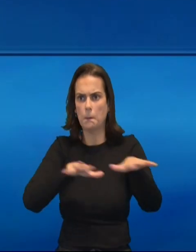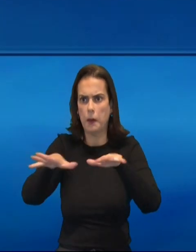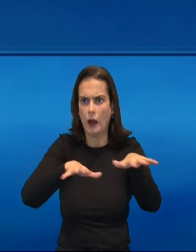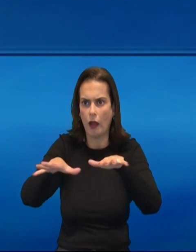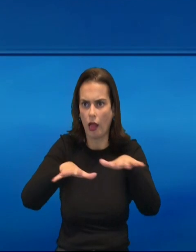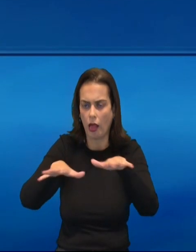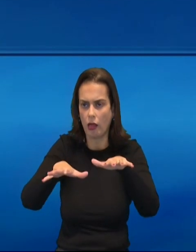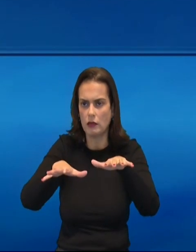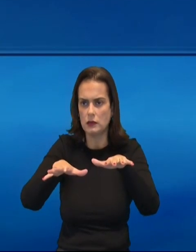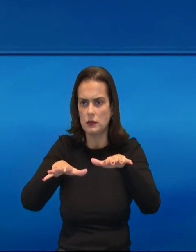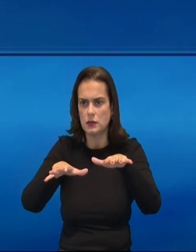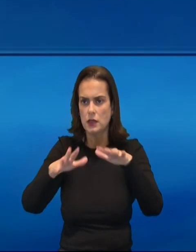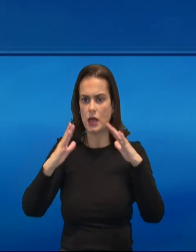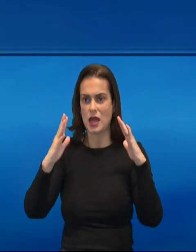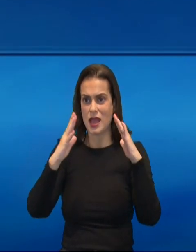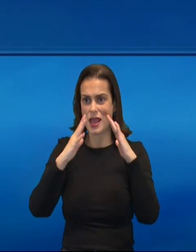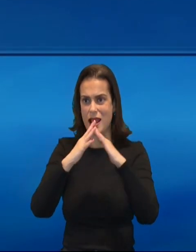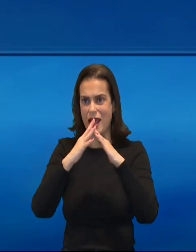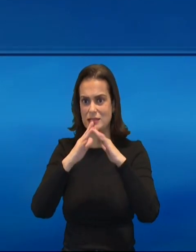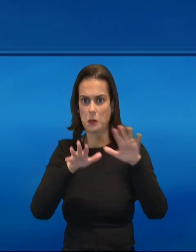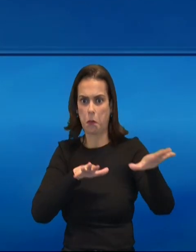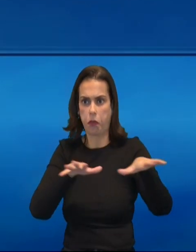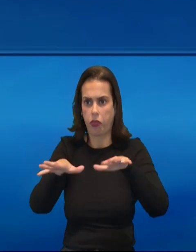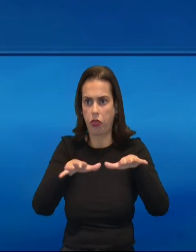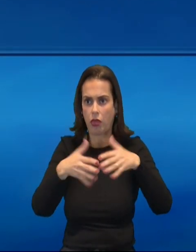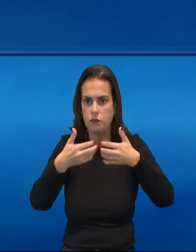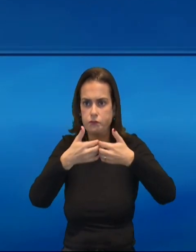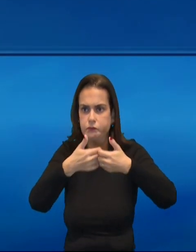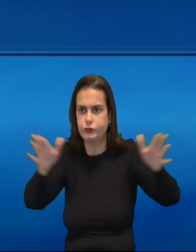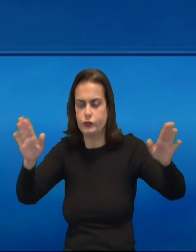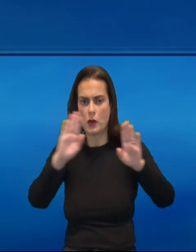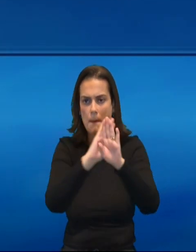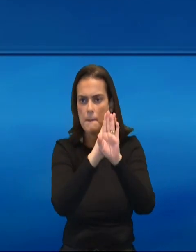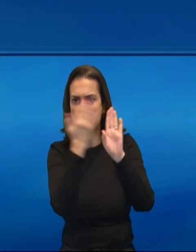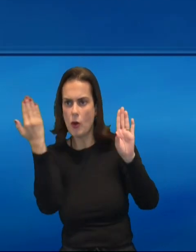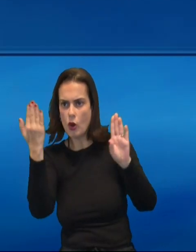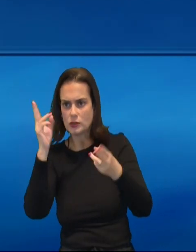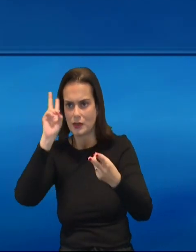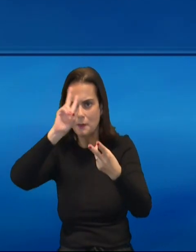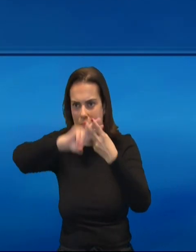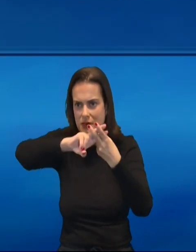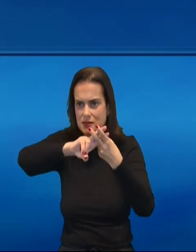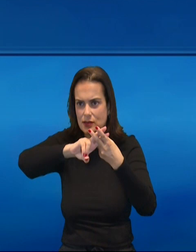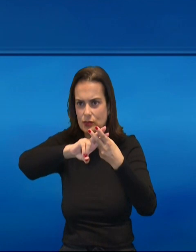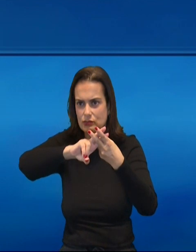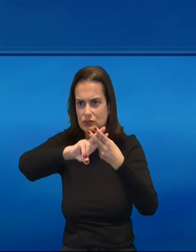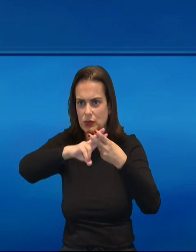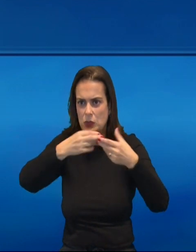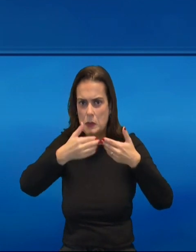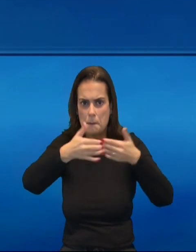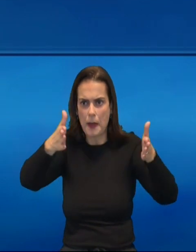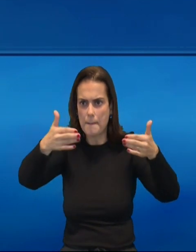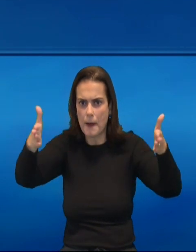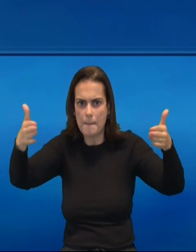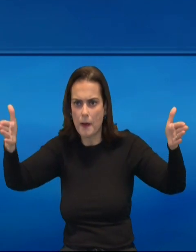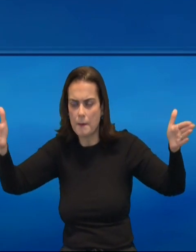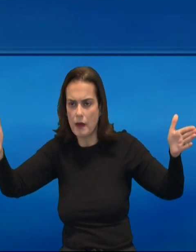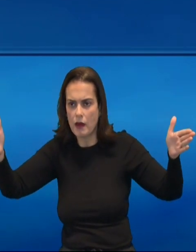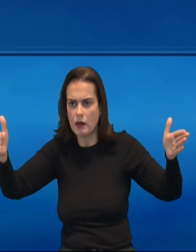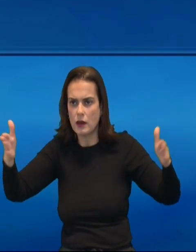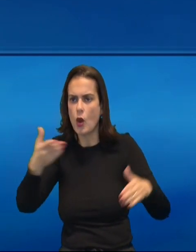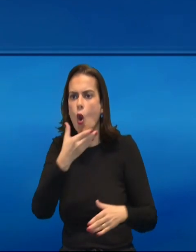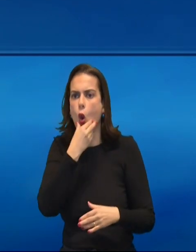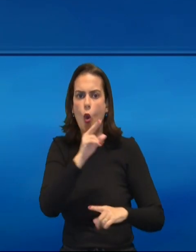que sacudiu os alicerces da prisão. Abriram-se todas as portas e soltaram-se as cadeias de todos. O